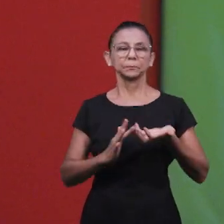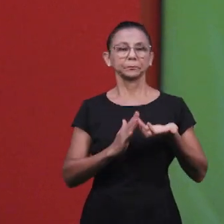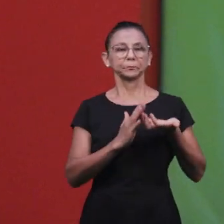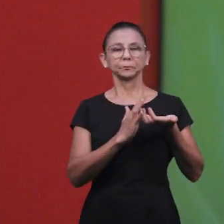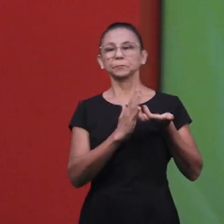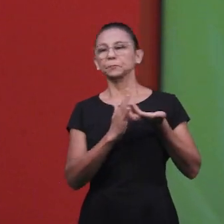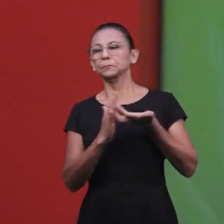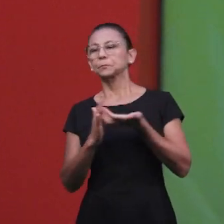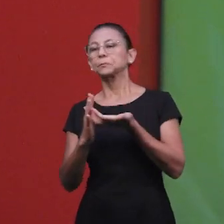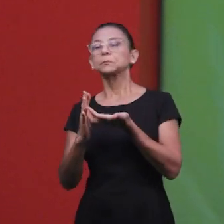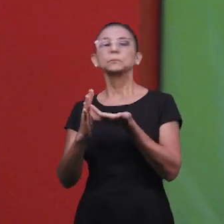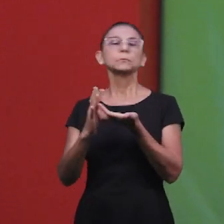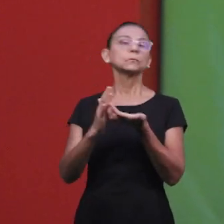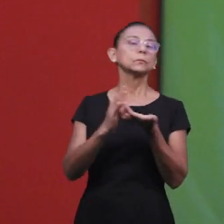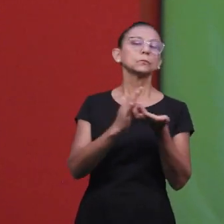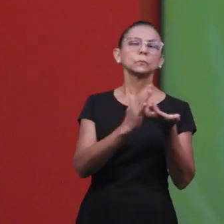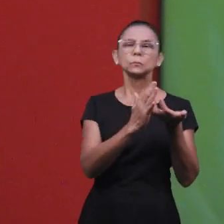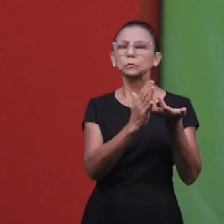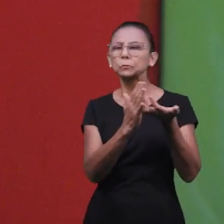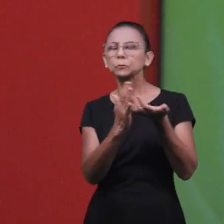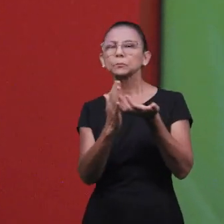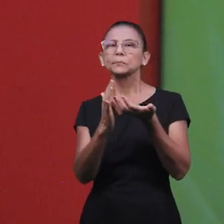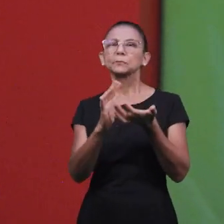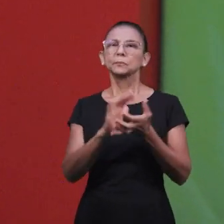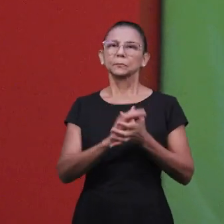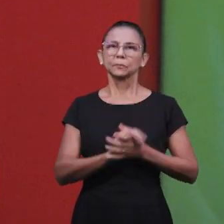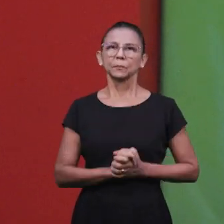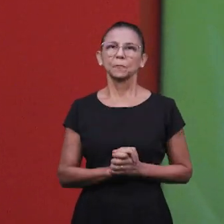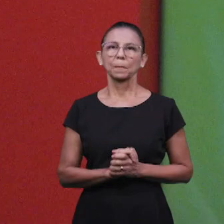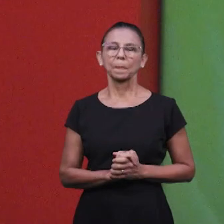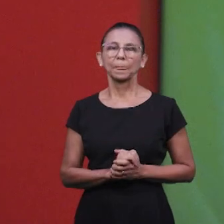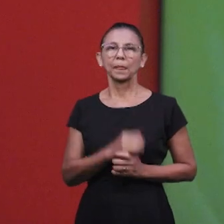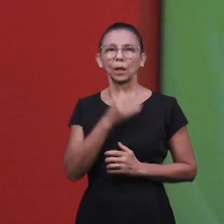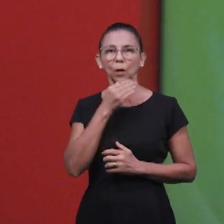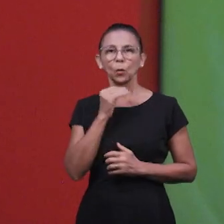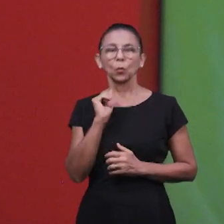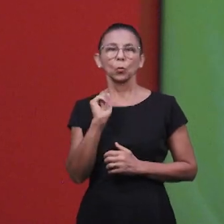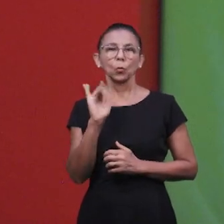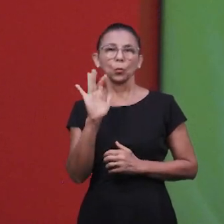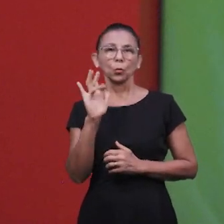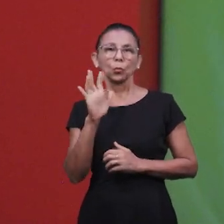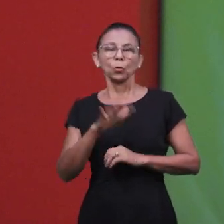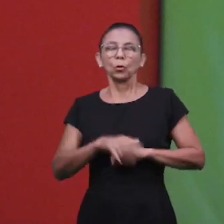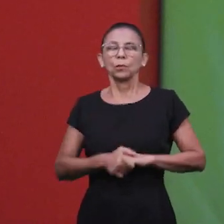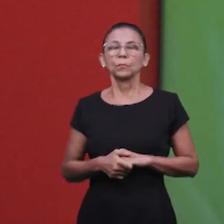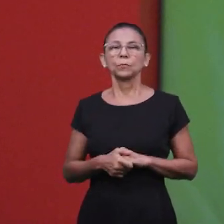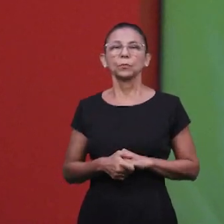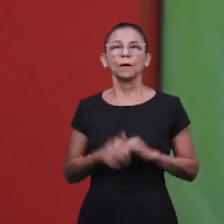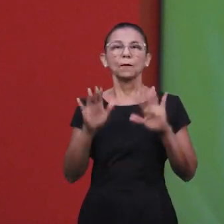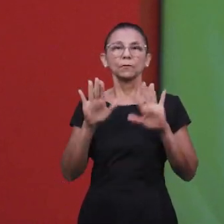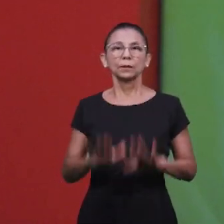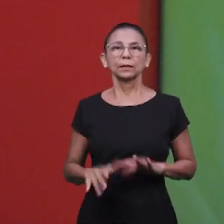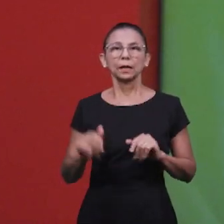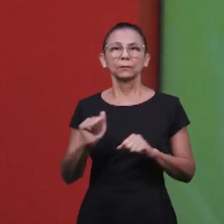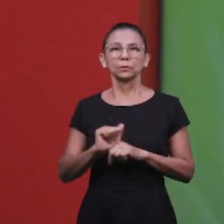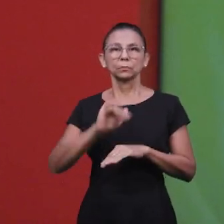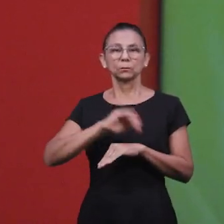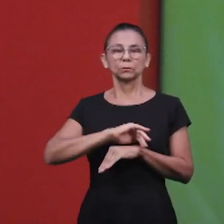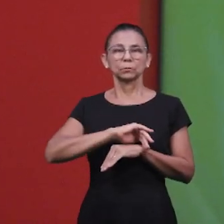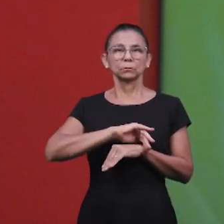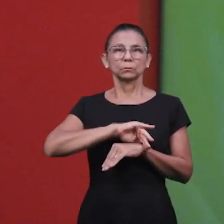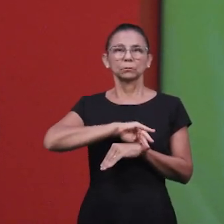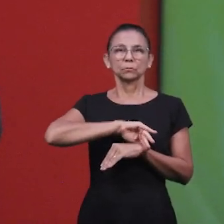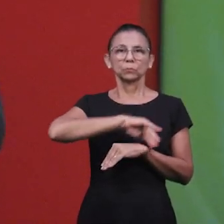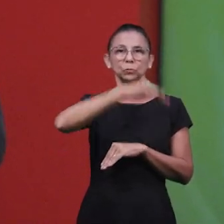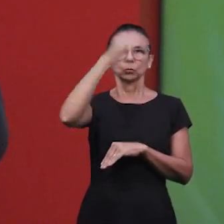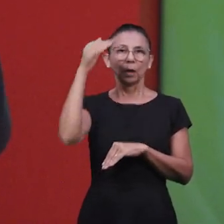Então o noivo ficava posicionado numa posição assim estratégica, geralmente no alto.